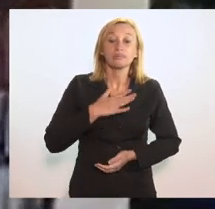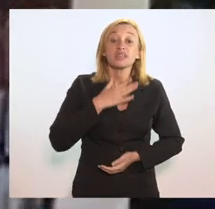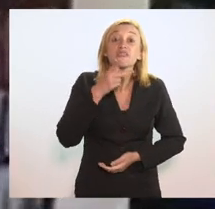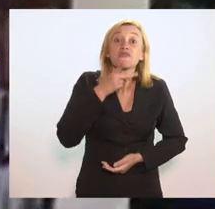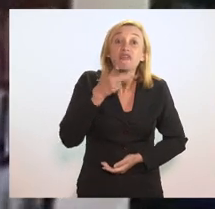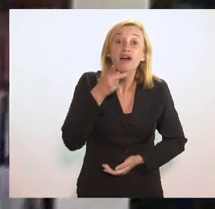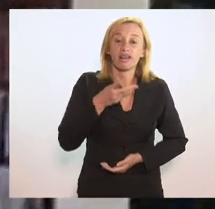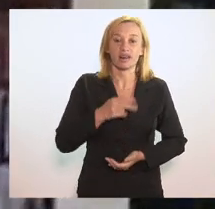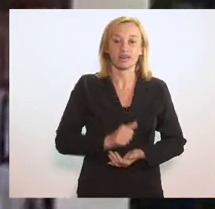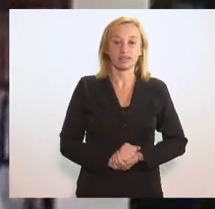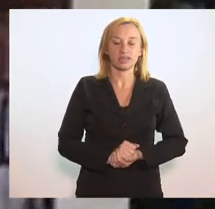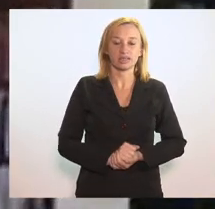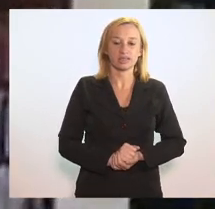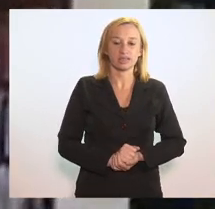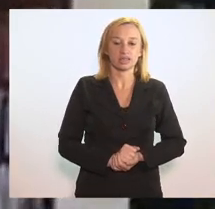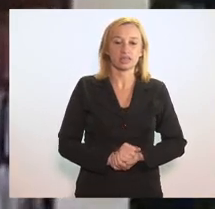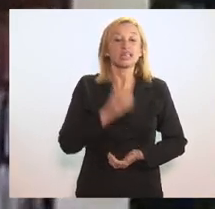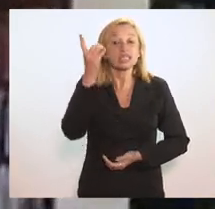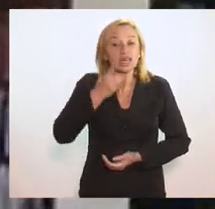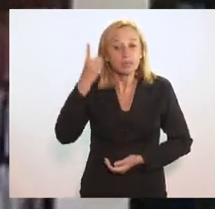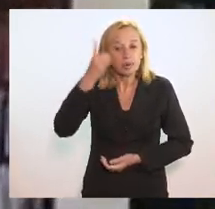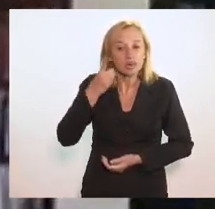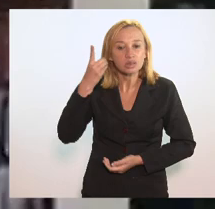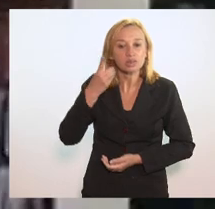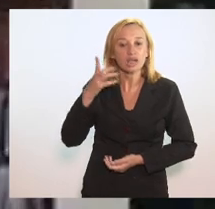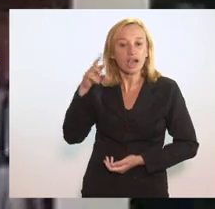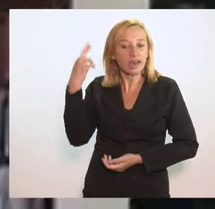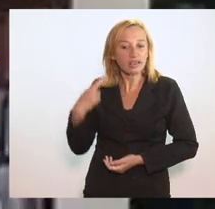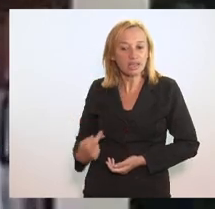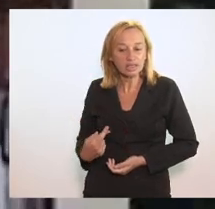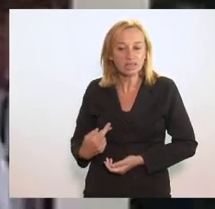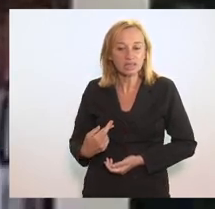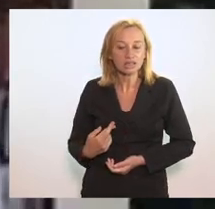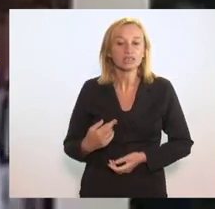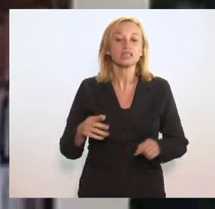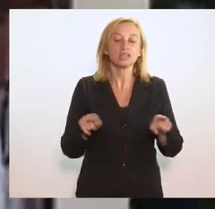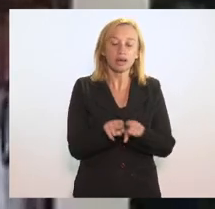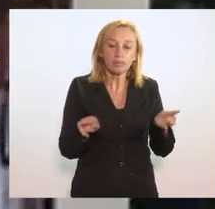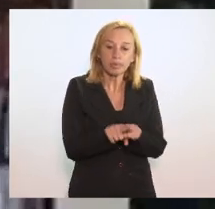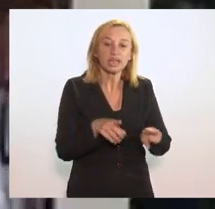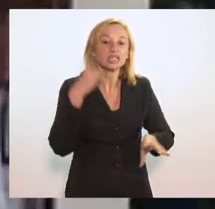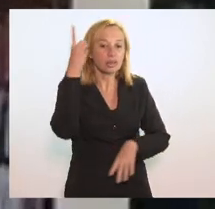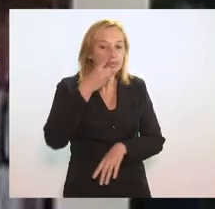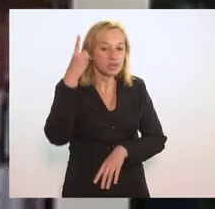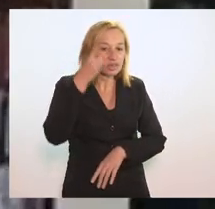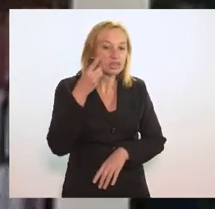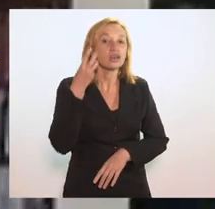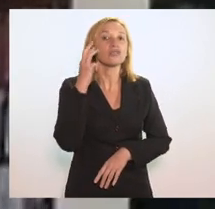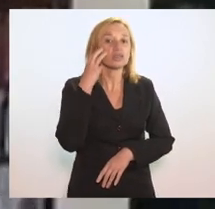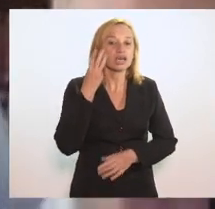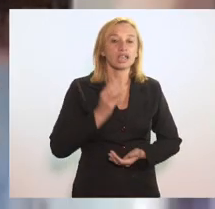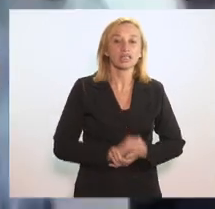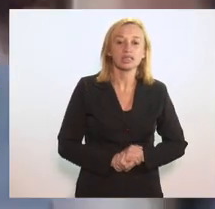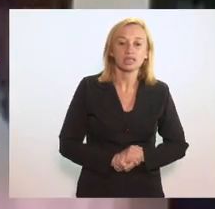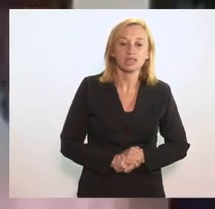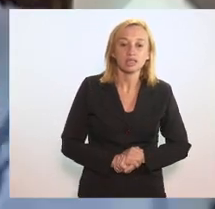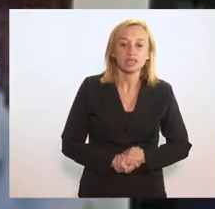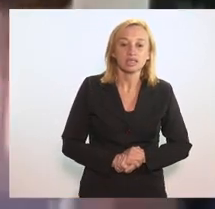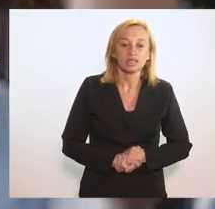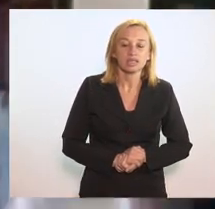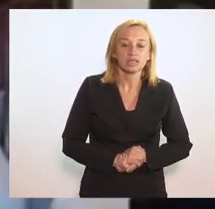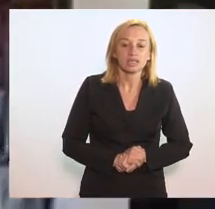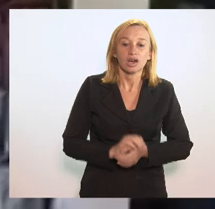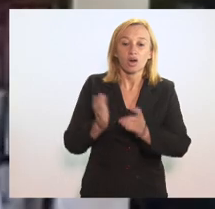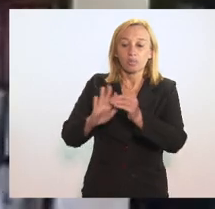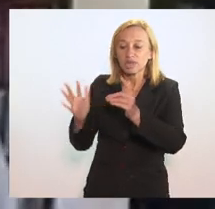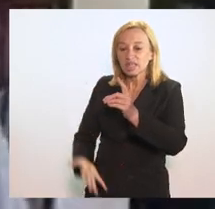palavras da nobre deputada Renata Souza e do nobre deputado Valdeque Carneiro nas